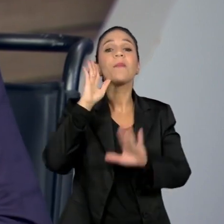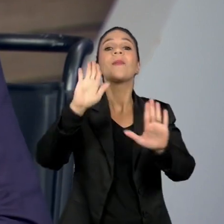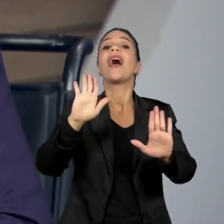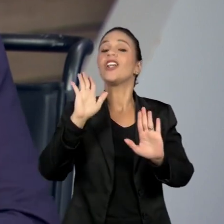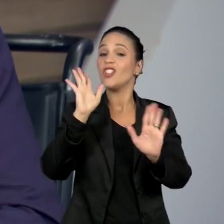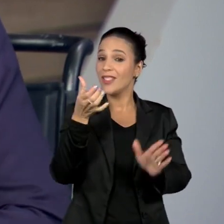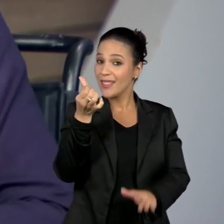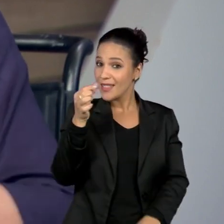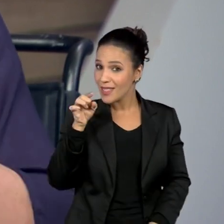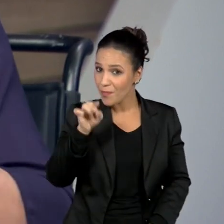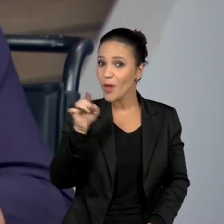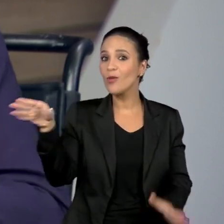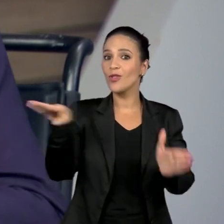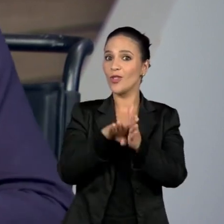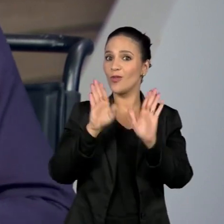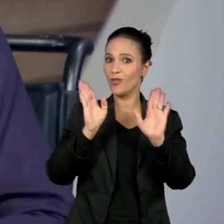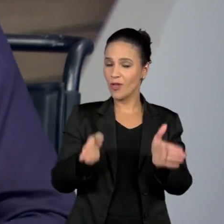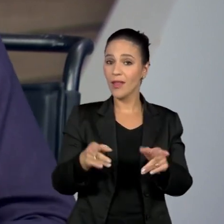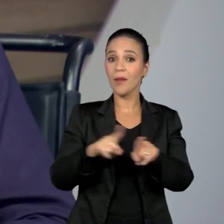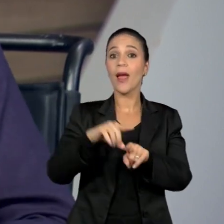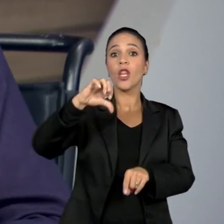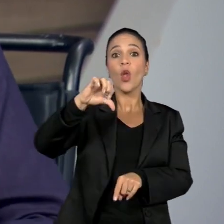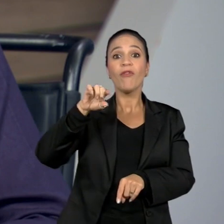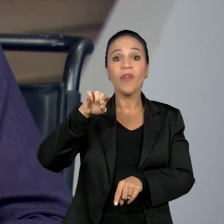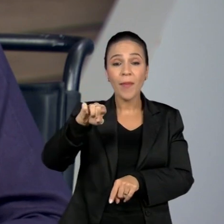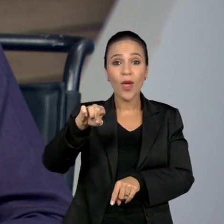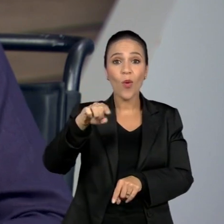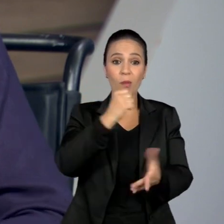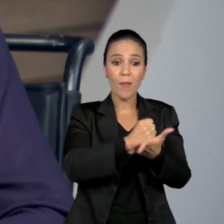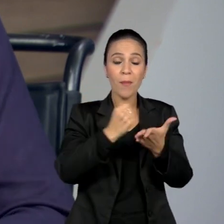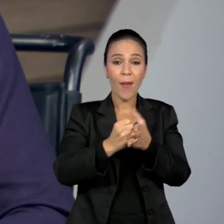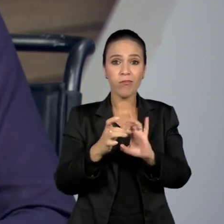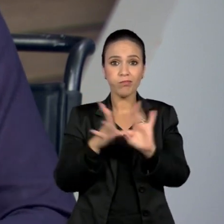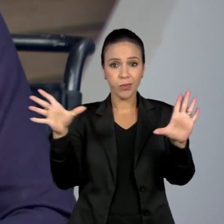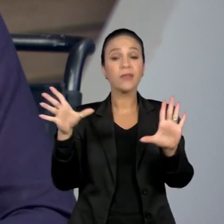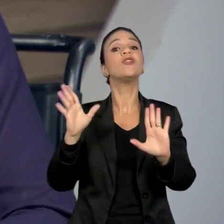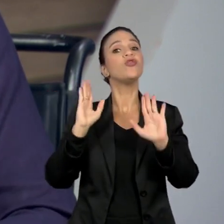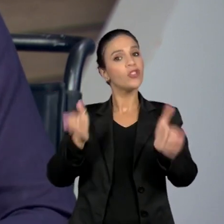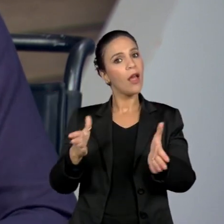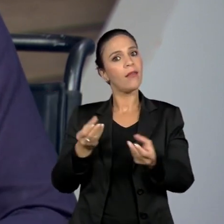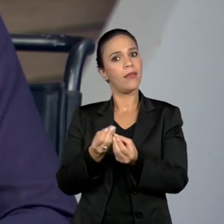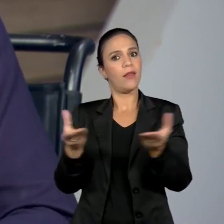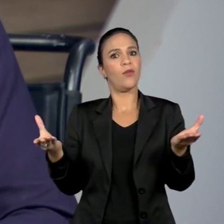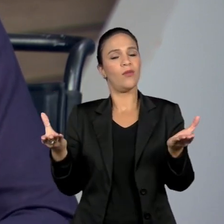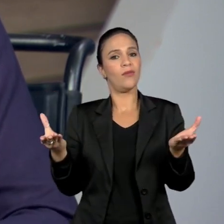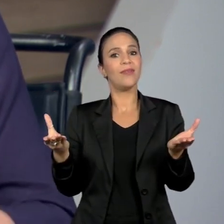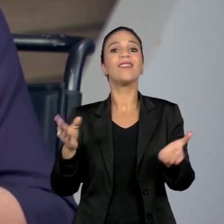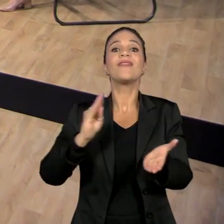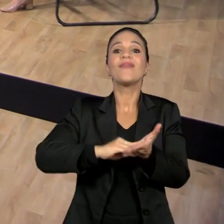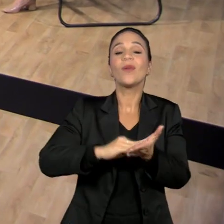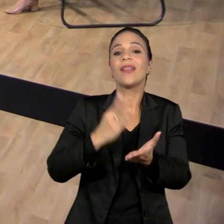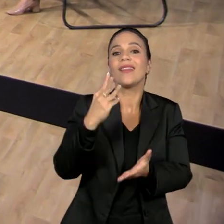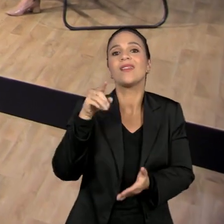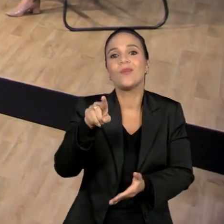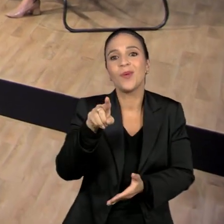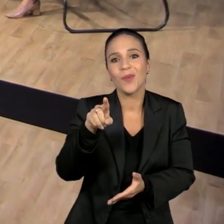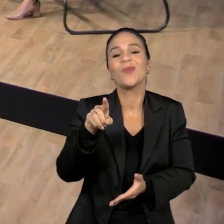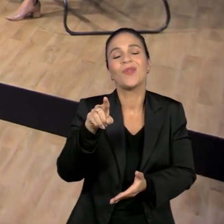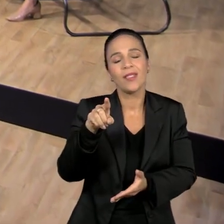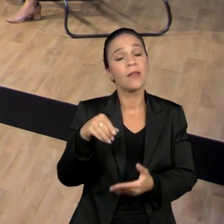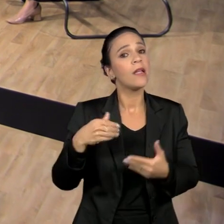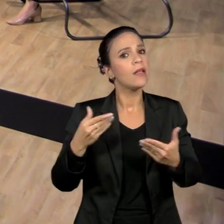estamos falando também de venezuelanos que chegam aqui, já tem mais de 450 mil no Brasil. Essa situação, como foi mostrada no